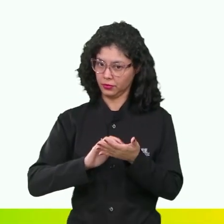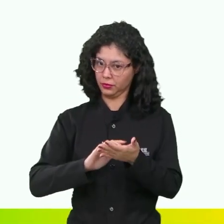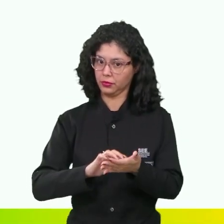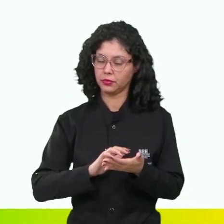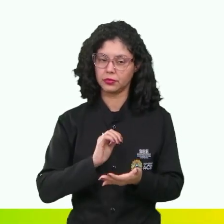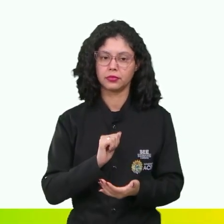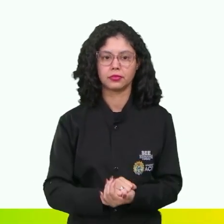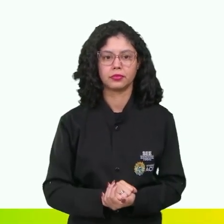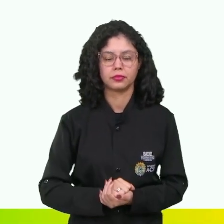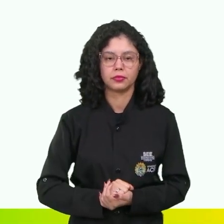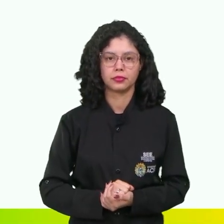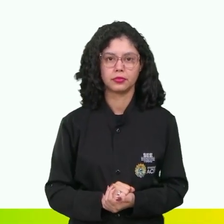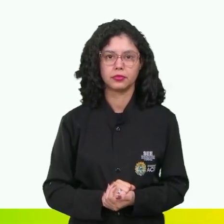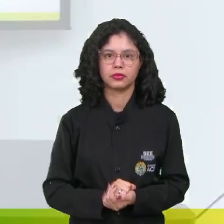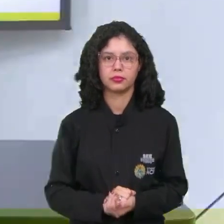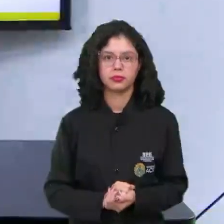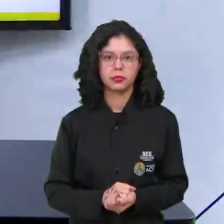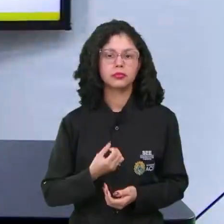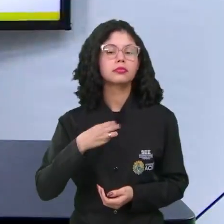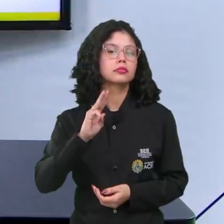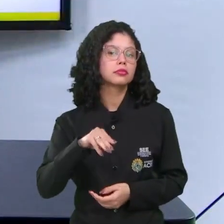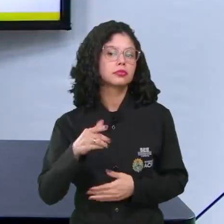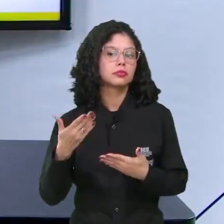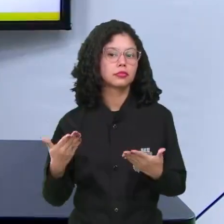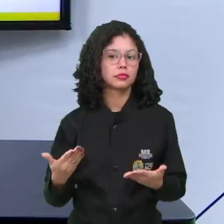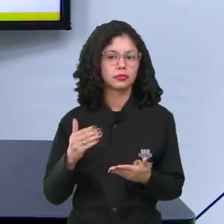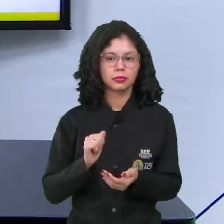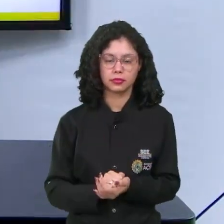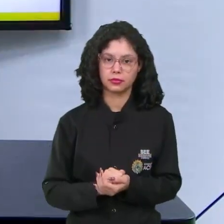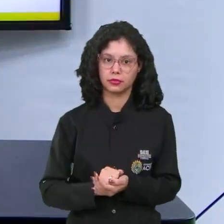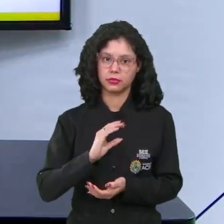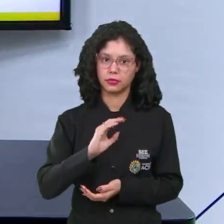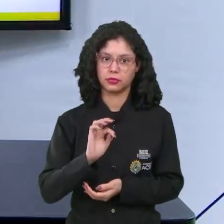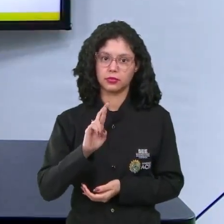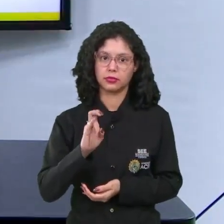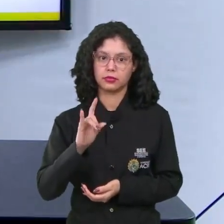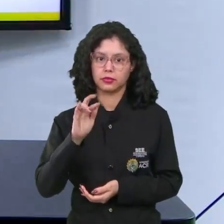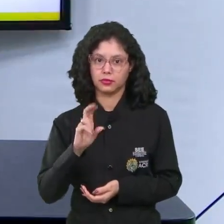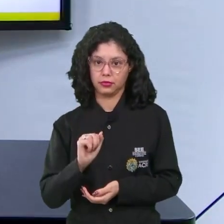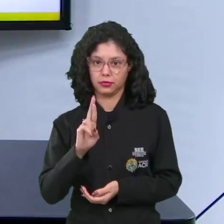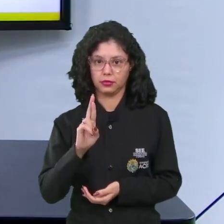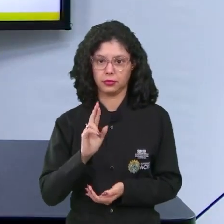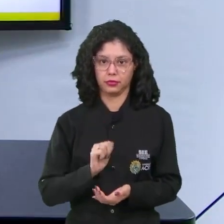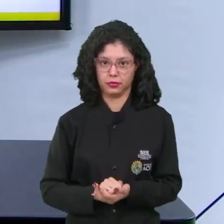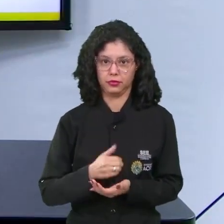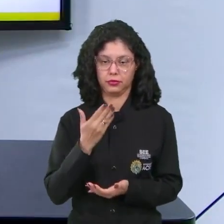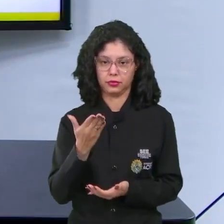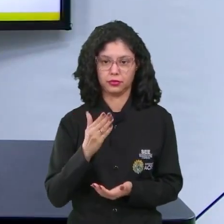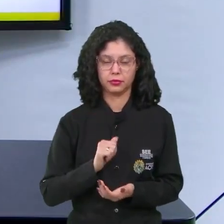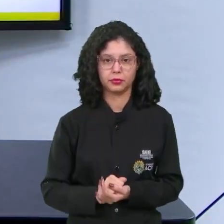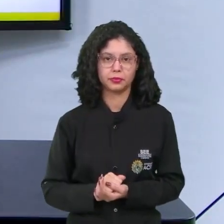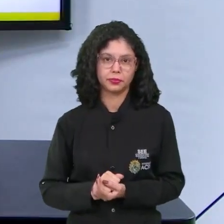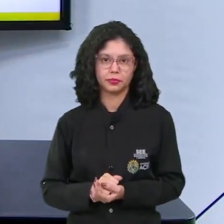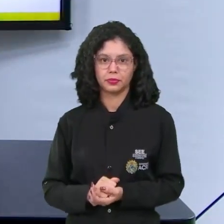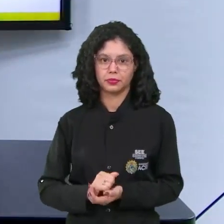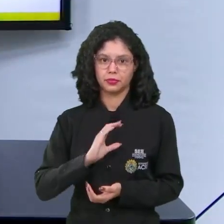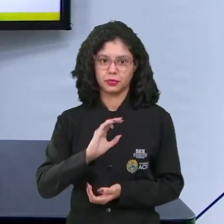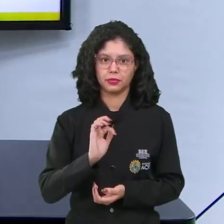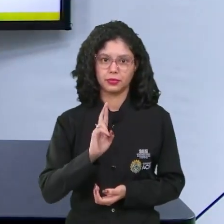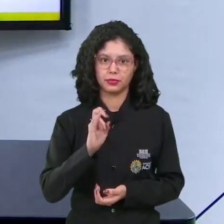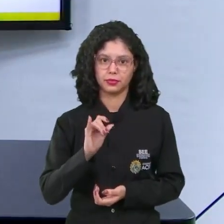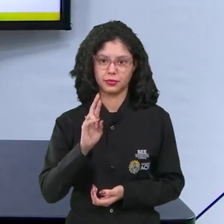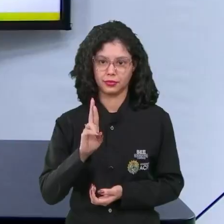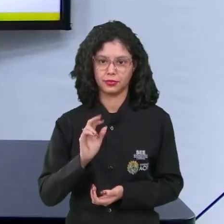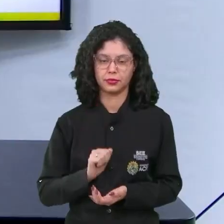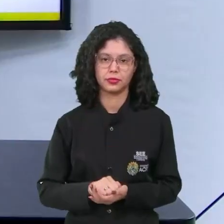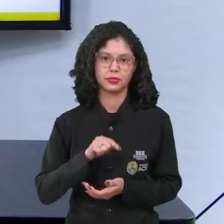informações digitais. Então, quem é o curador? O curador é você. Isso mesmo, o curador é você. Mas